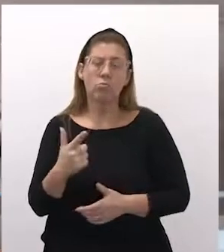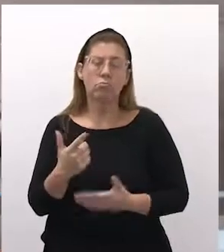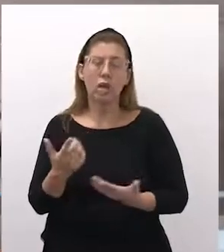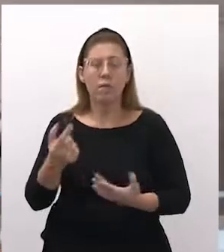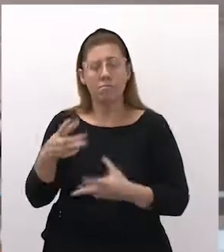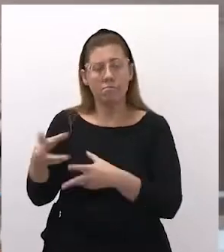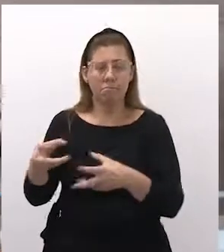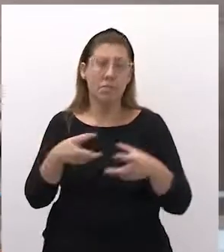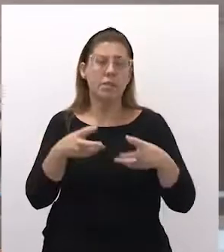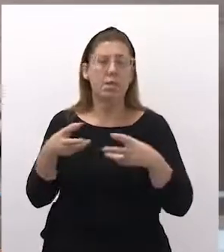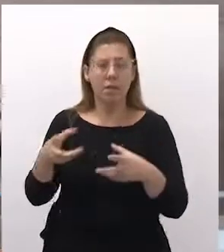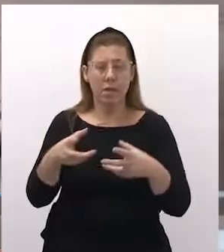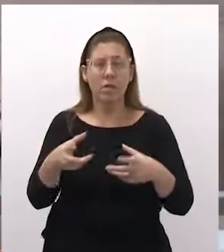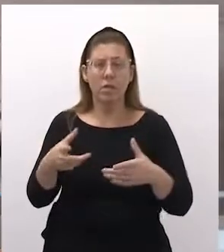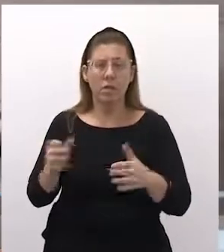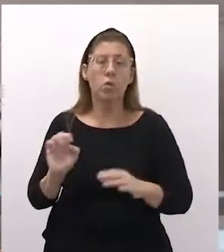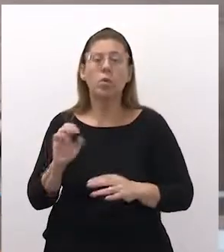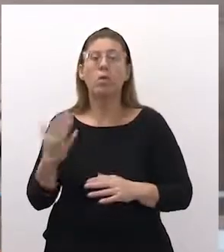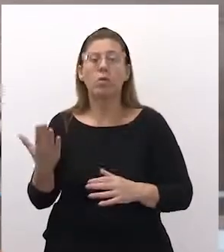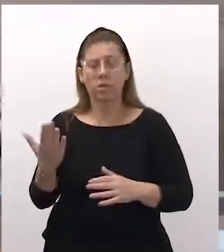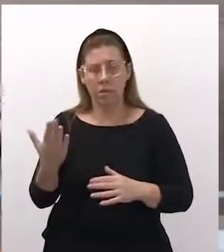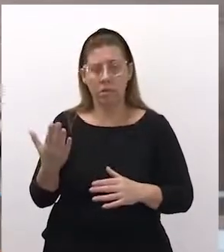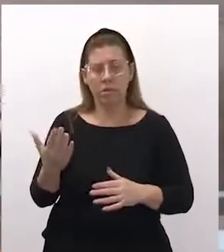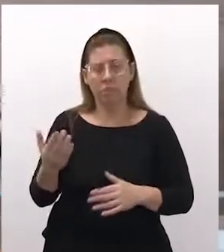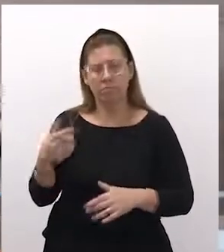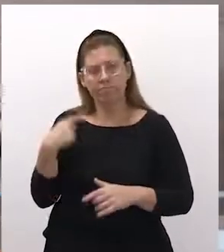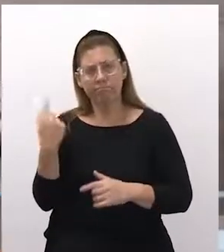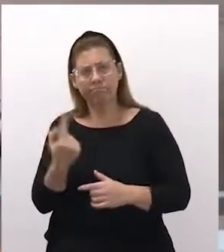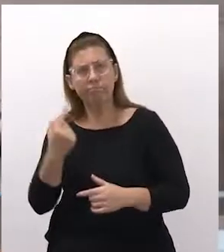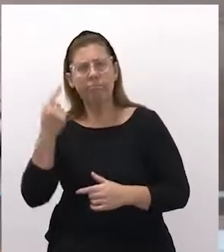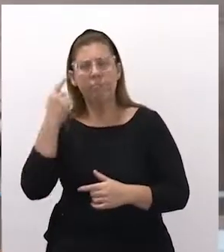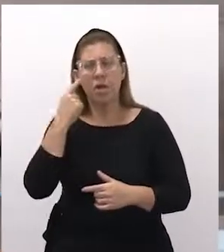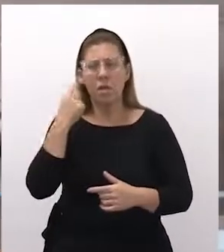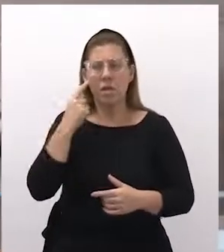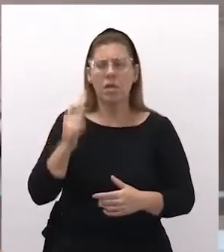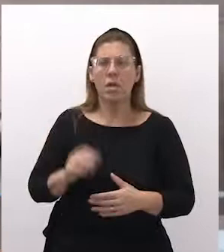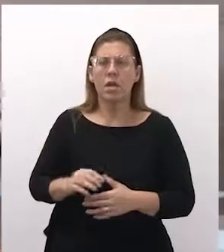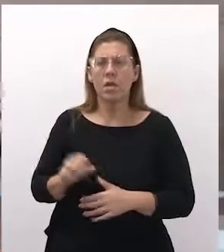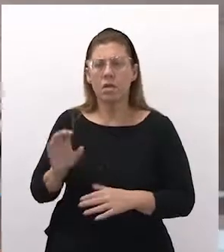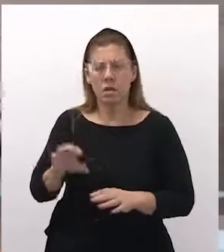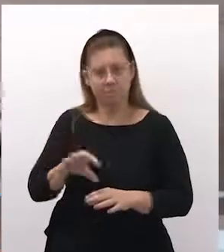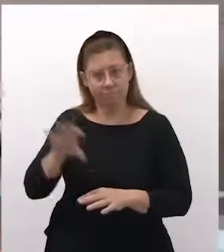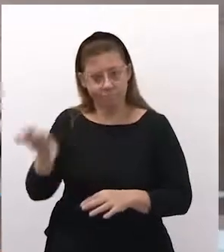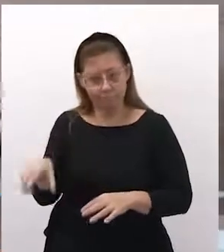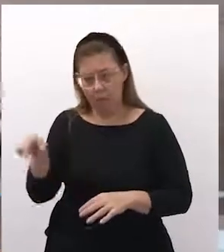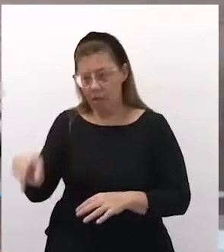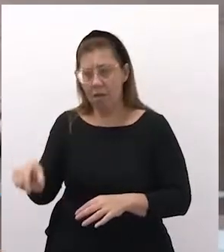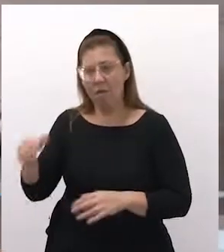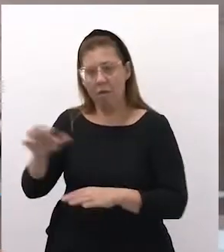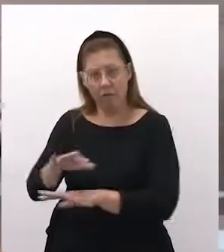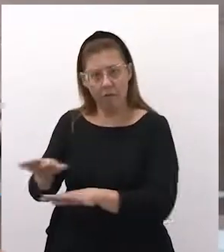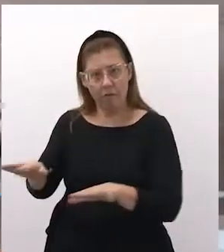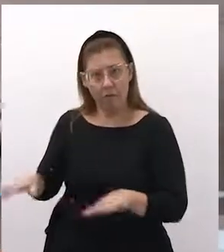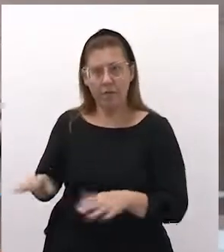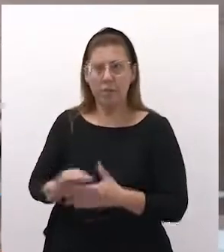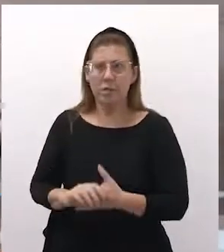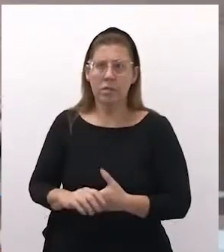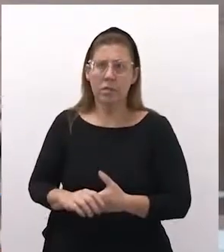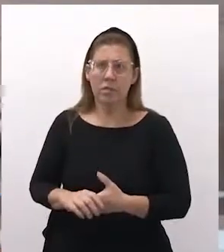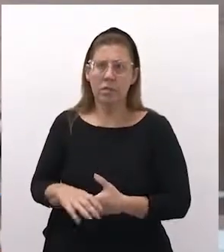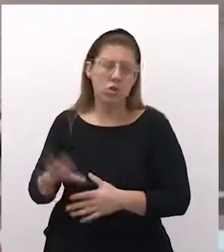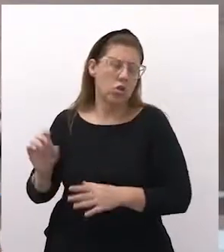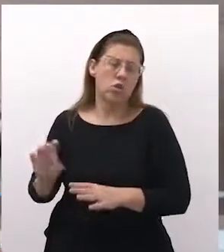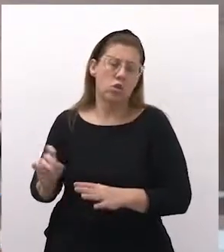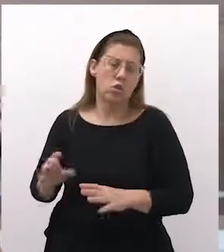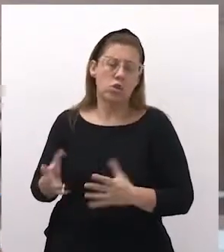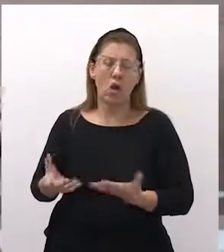esses impactos. A gente trata quem está na categoria infância, né, as crianças e os adolescentes, como uma mera extensão